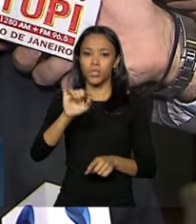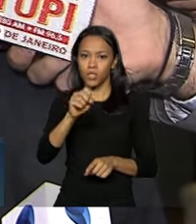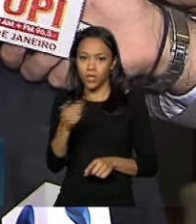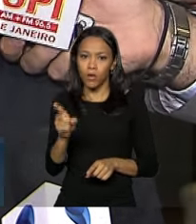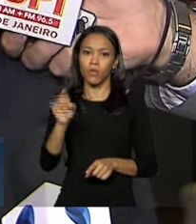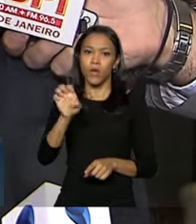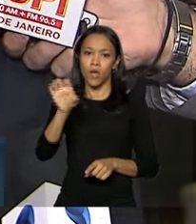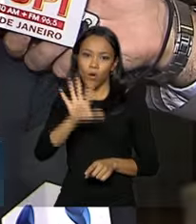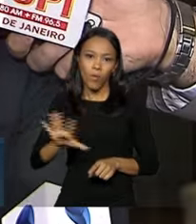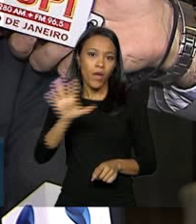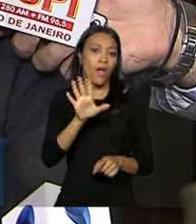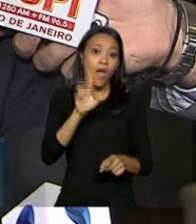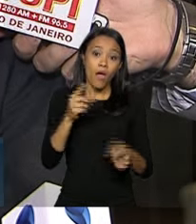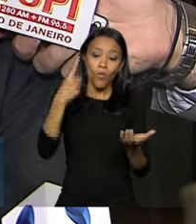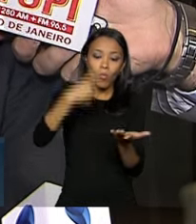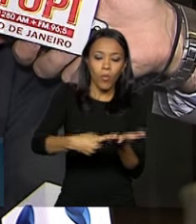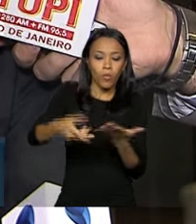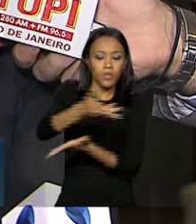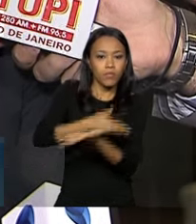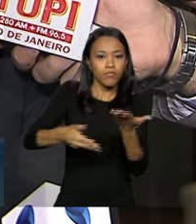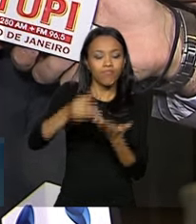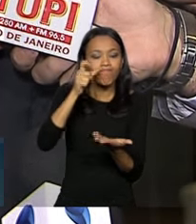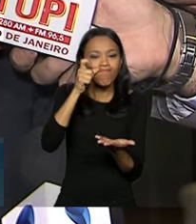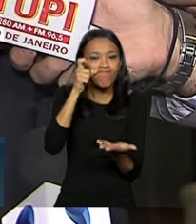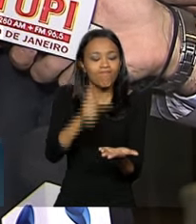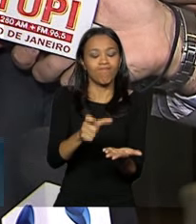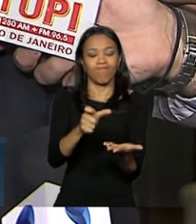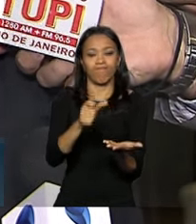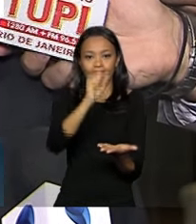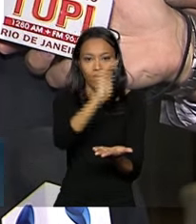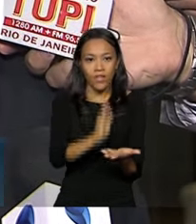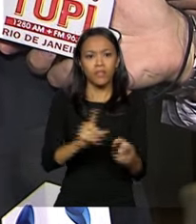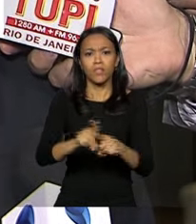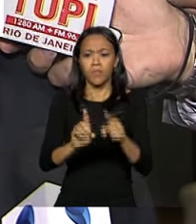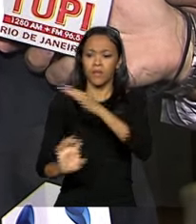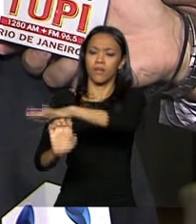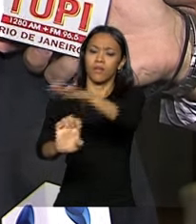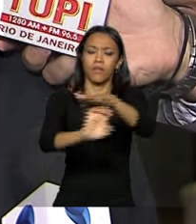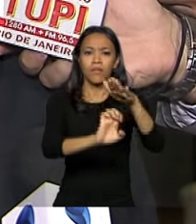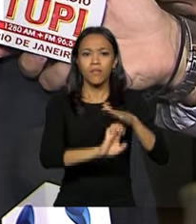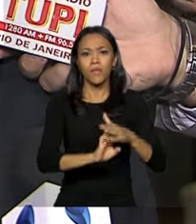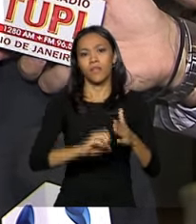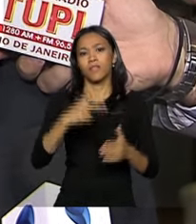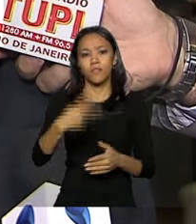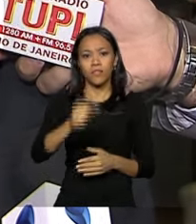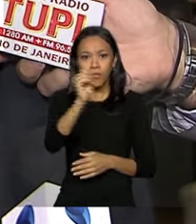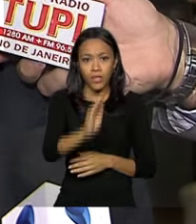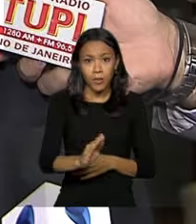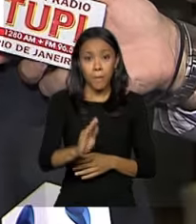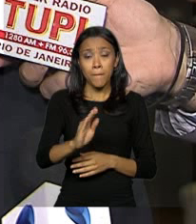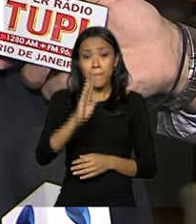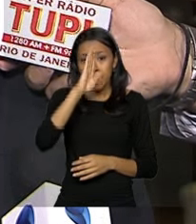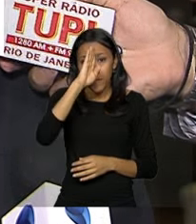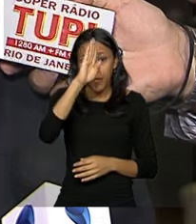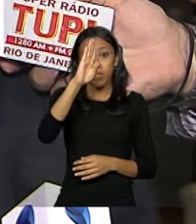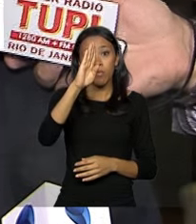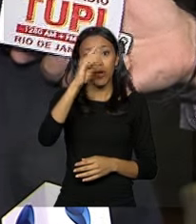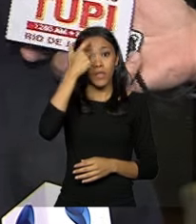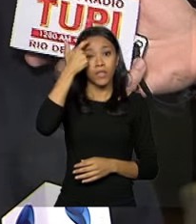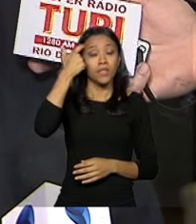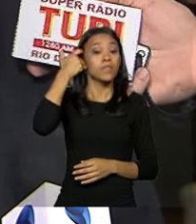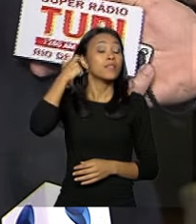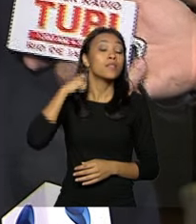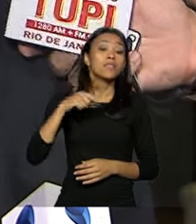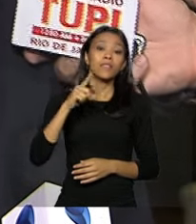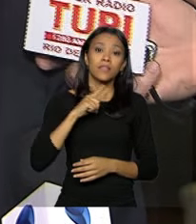grande interesse para o Brasil e para as empresas brasileiras, sobretudo aquelas que já